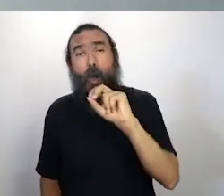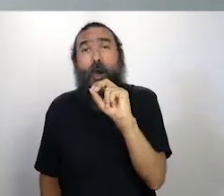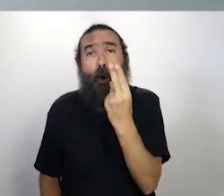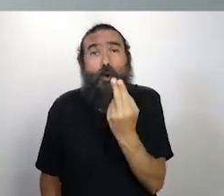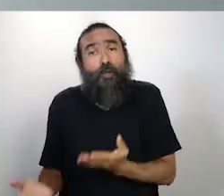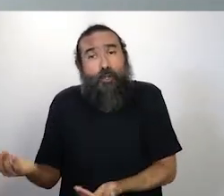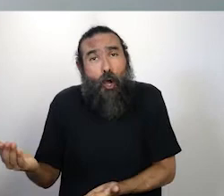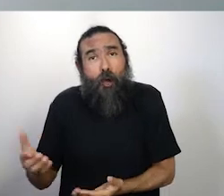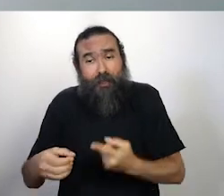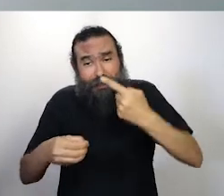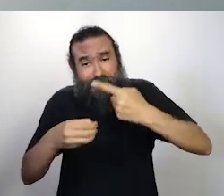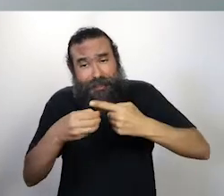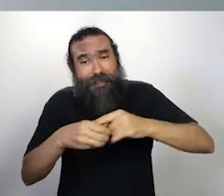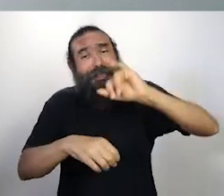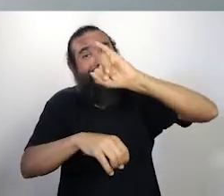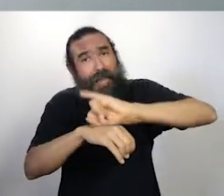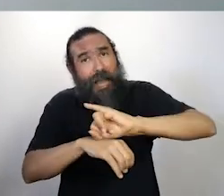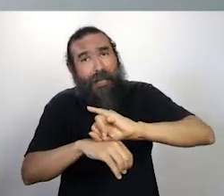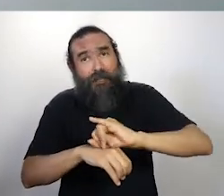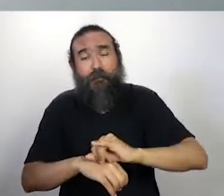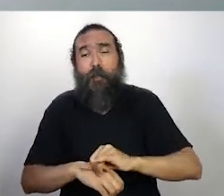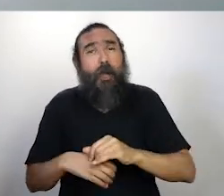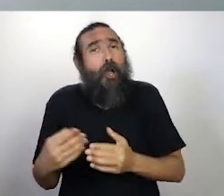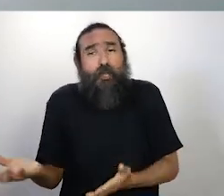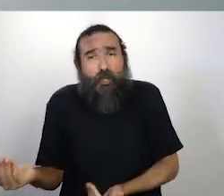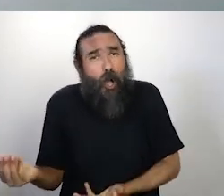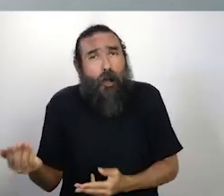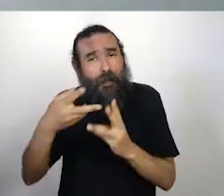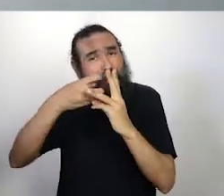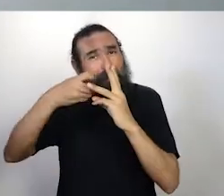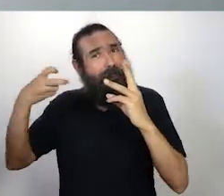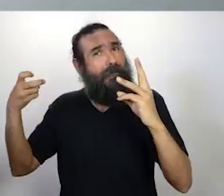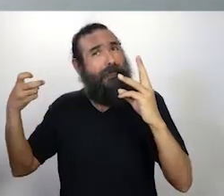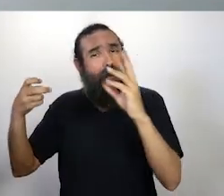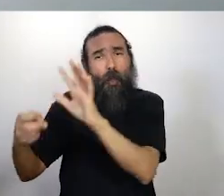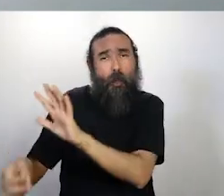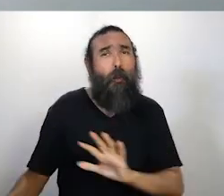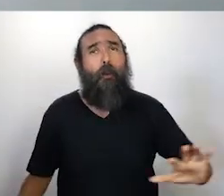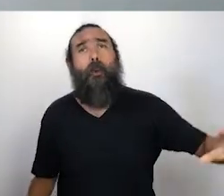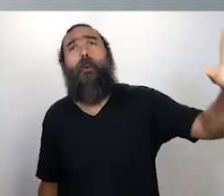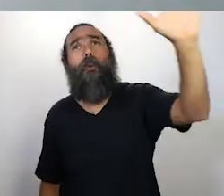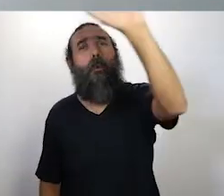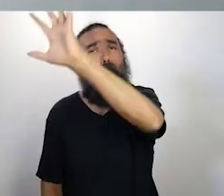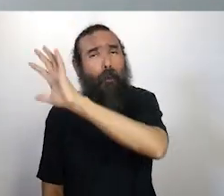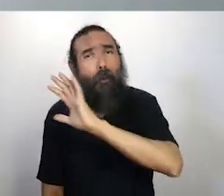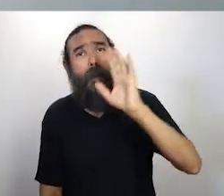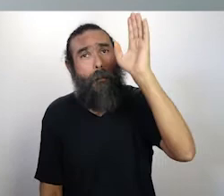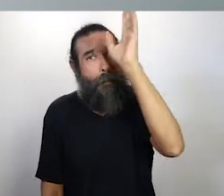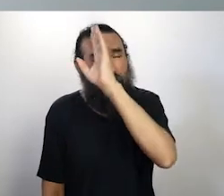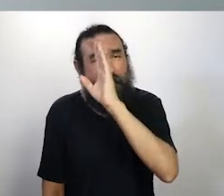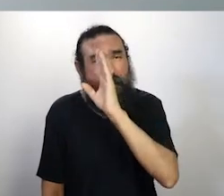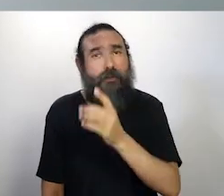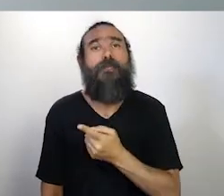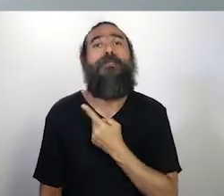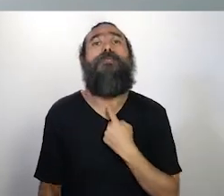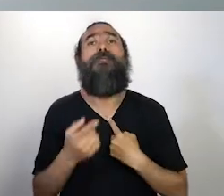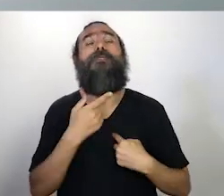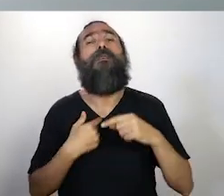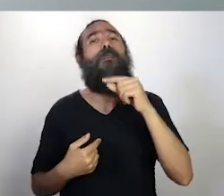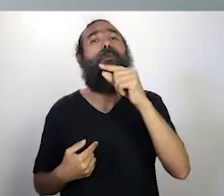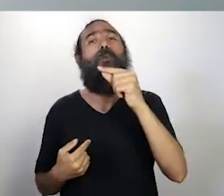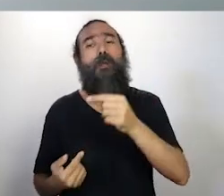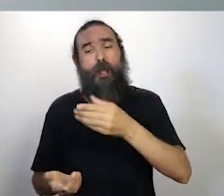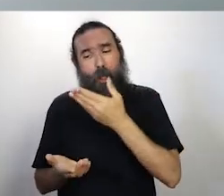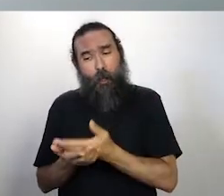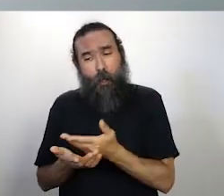cidades. Então, são jovens indígenas que vivem em todo o nosso país e que querem, muitos